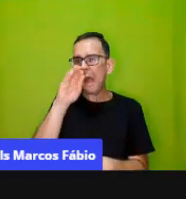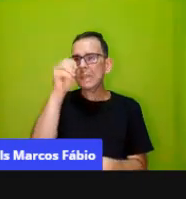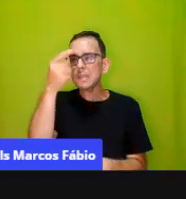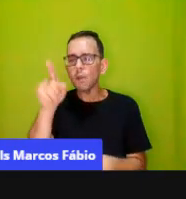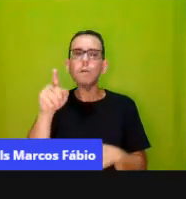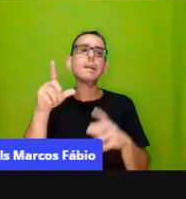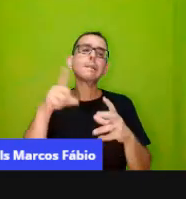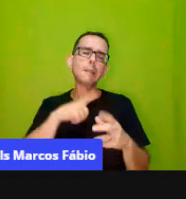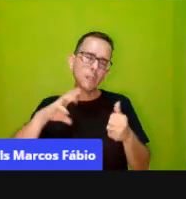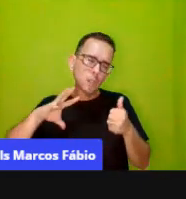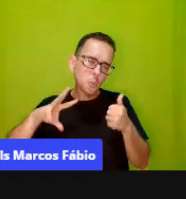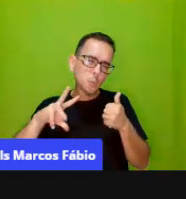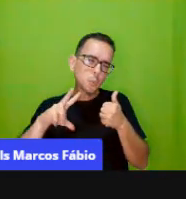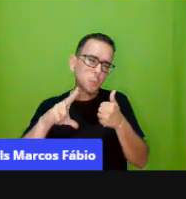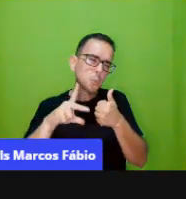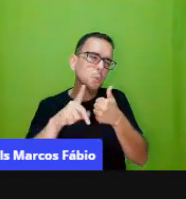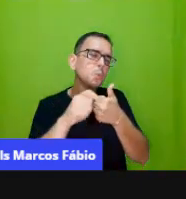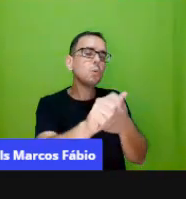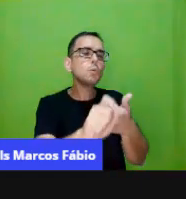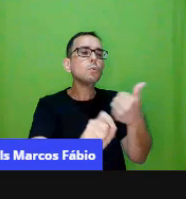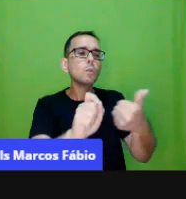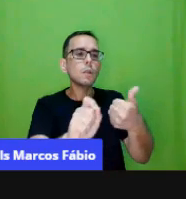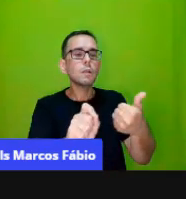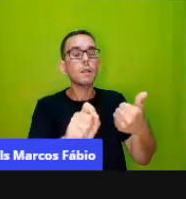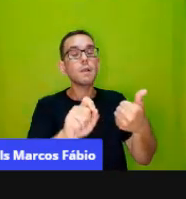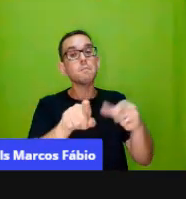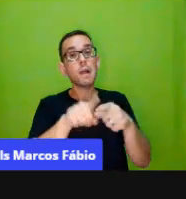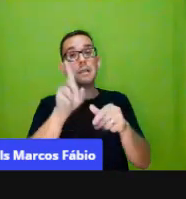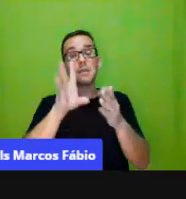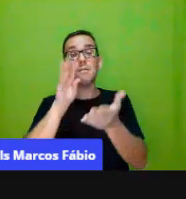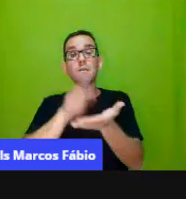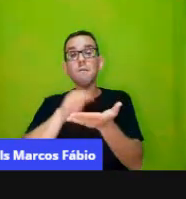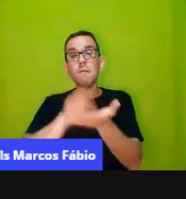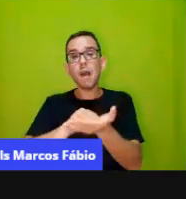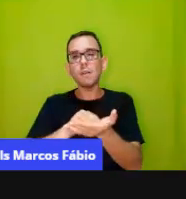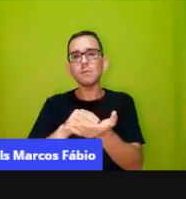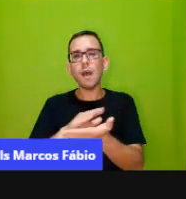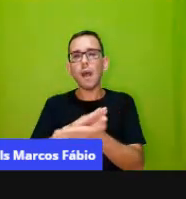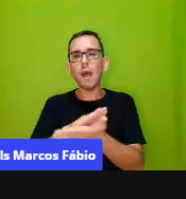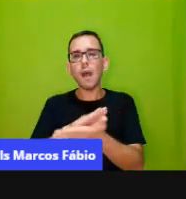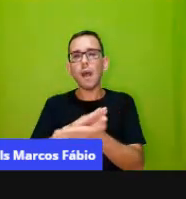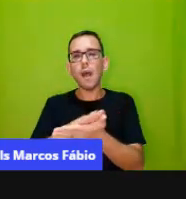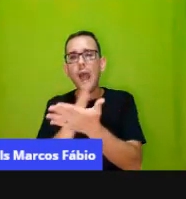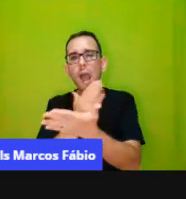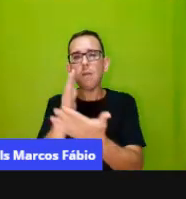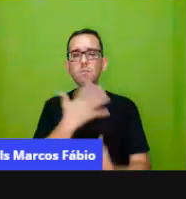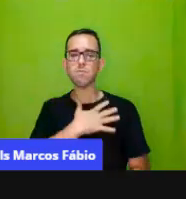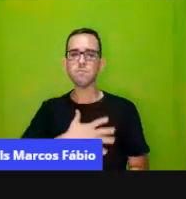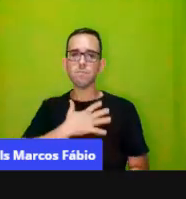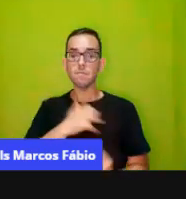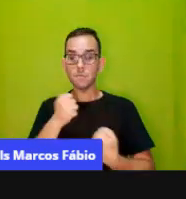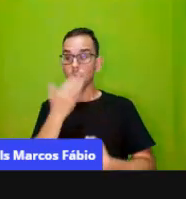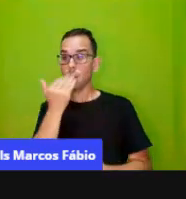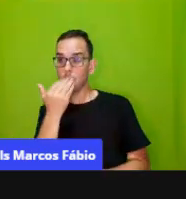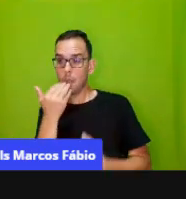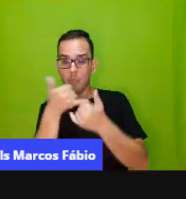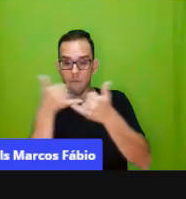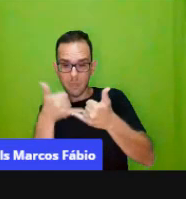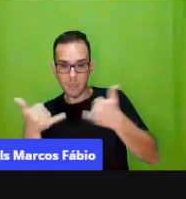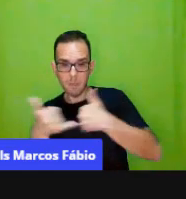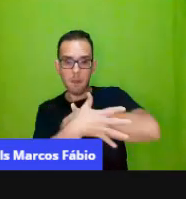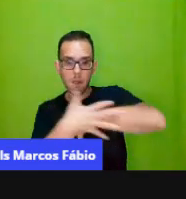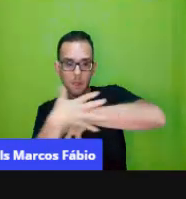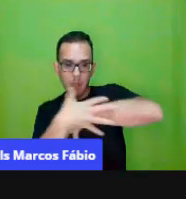os nutrientes necessários, mas às vezes falta alguns prazeres que ele precisa. Ele precisa comer fibra. O cão, ele